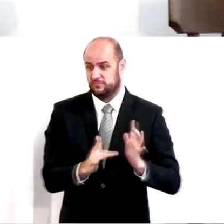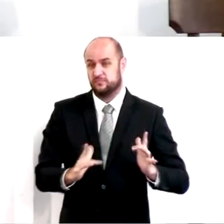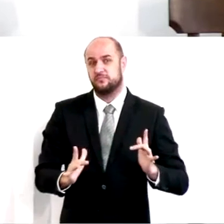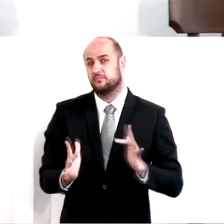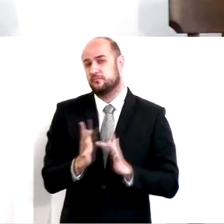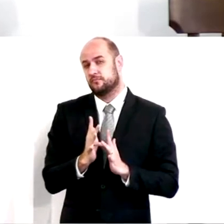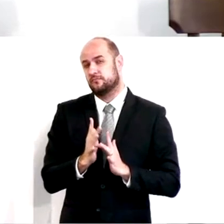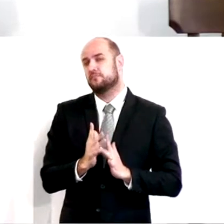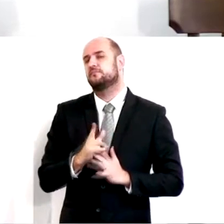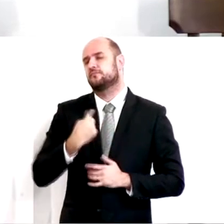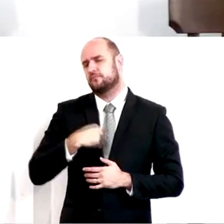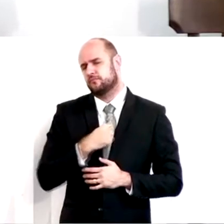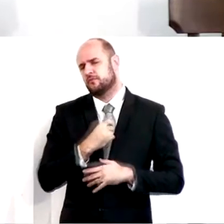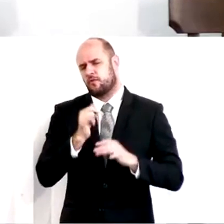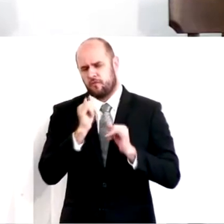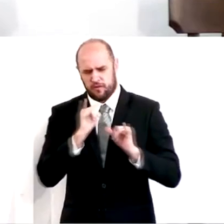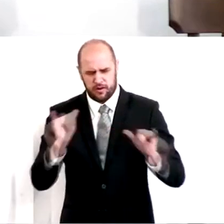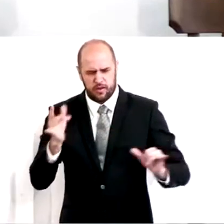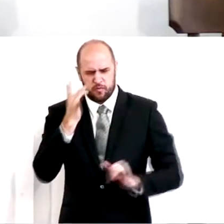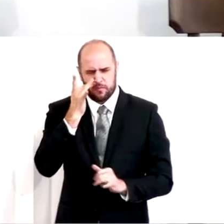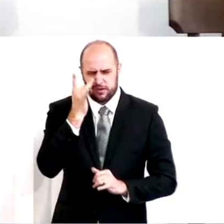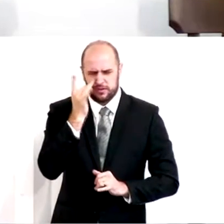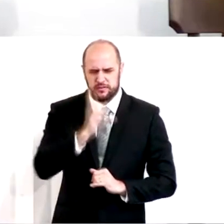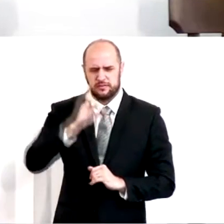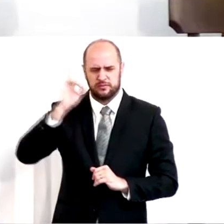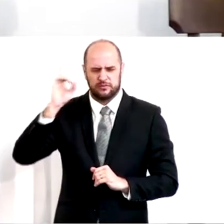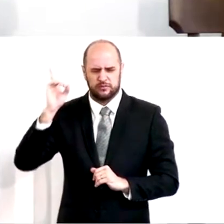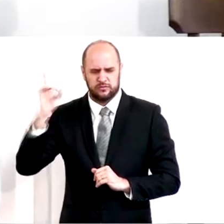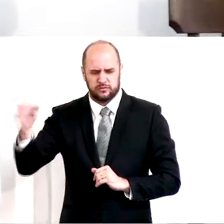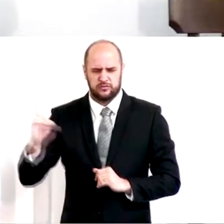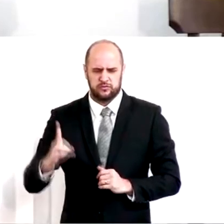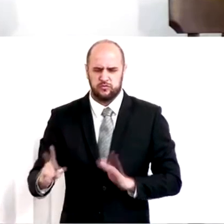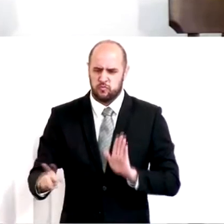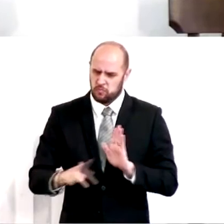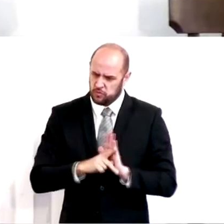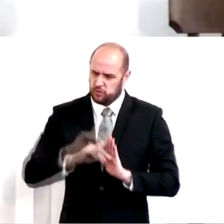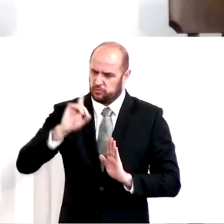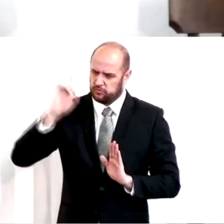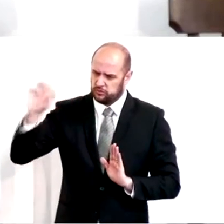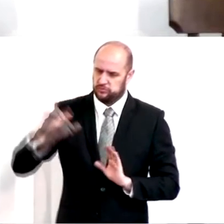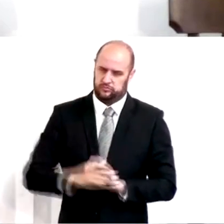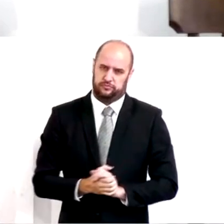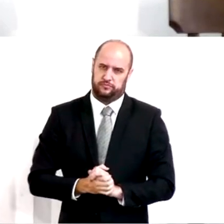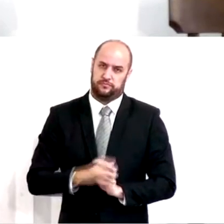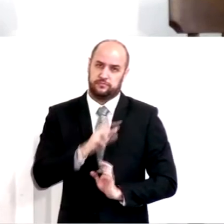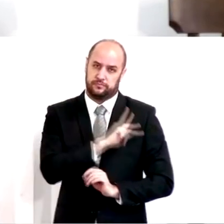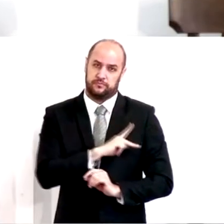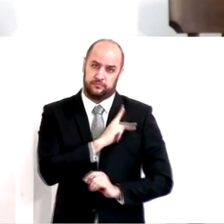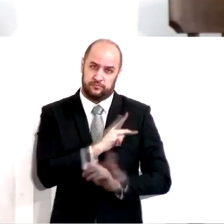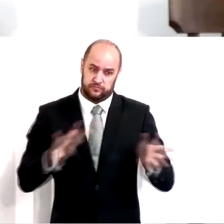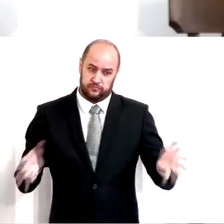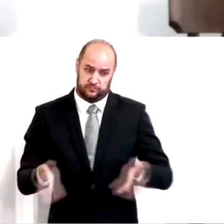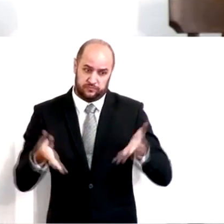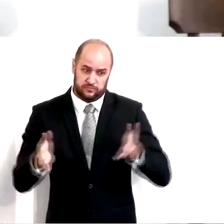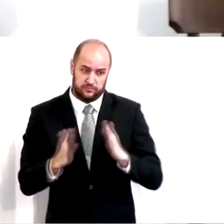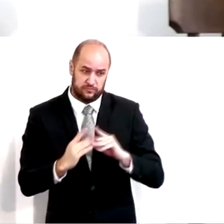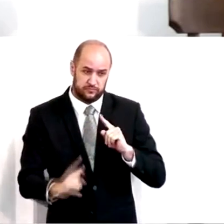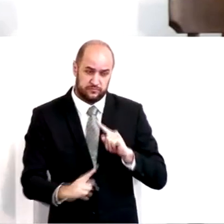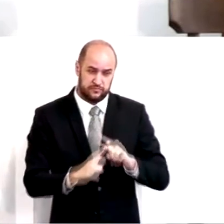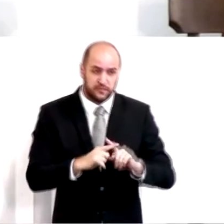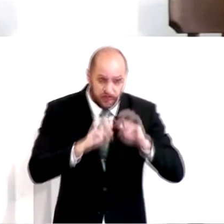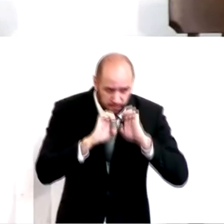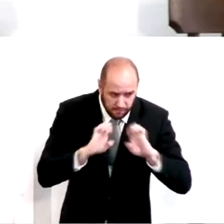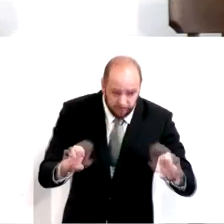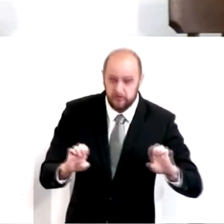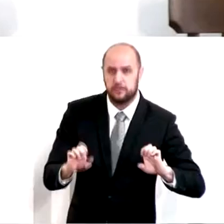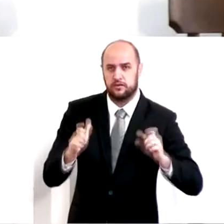que falamos na presença de Deus e da parte do próprio Deus. Paulo estava incentivando a igreja de Corinto a ser